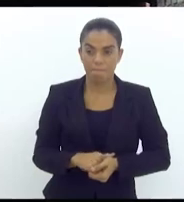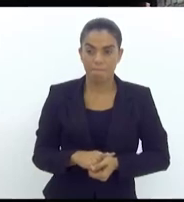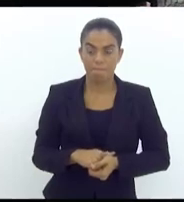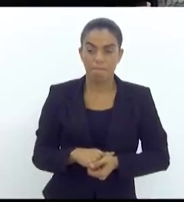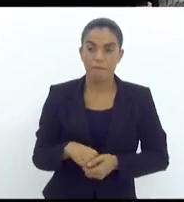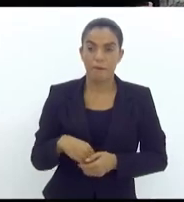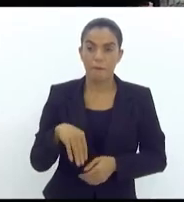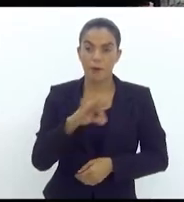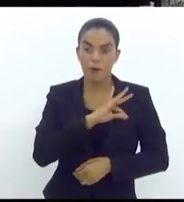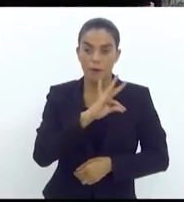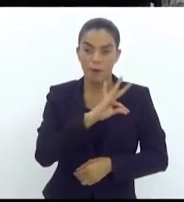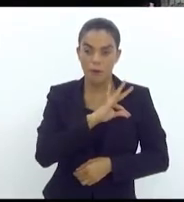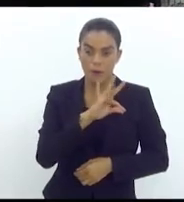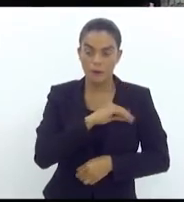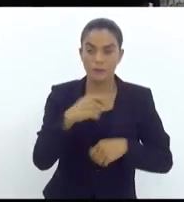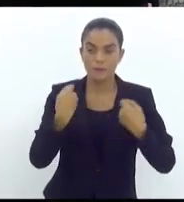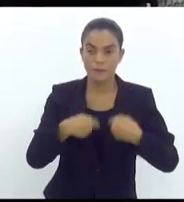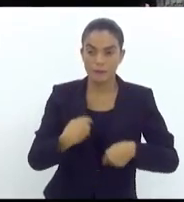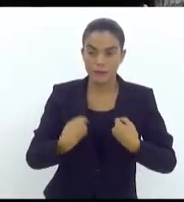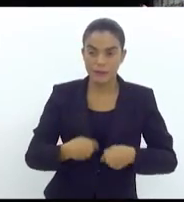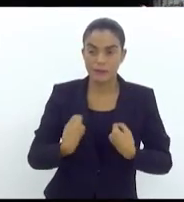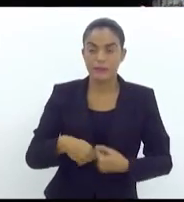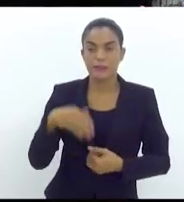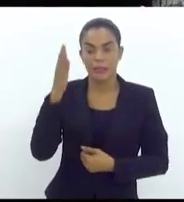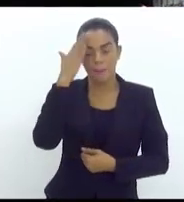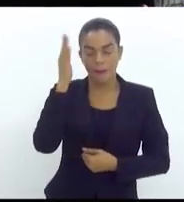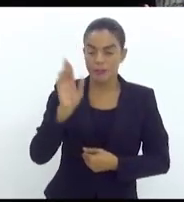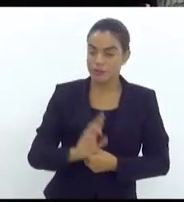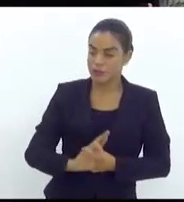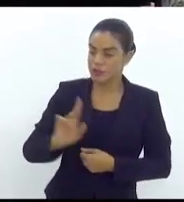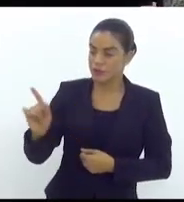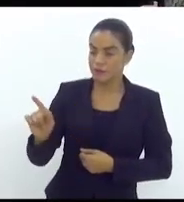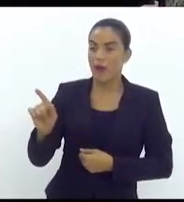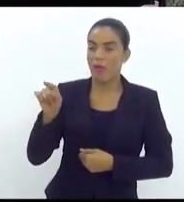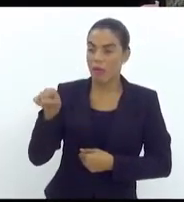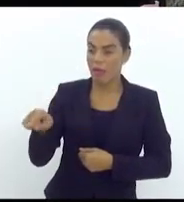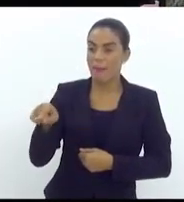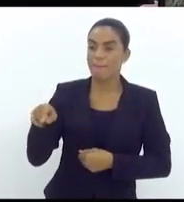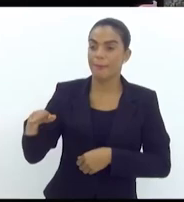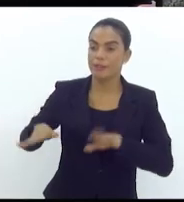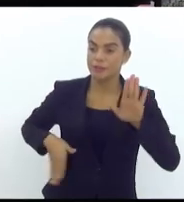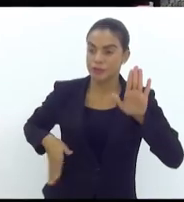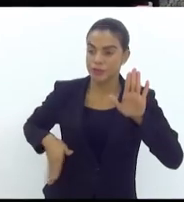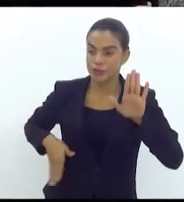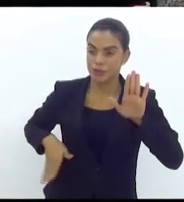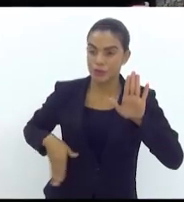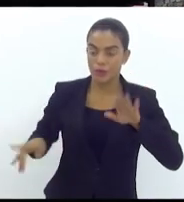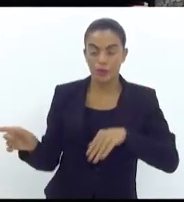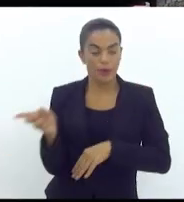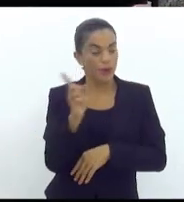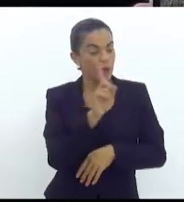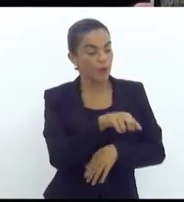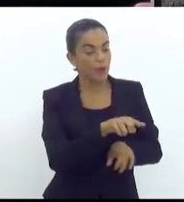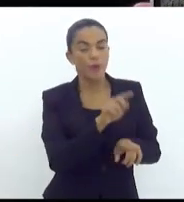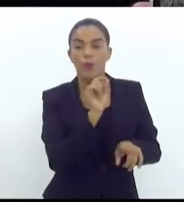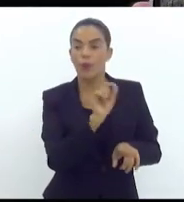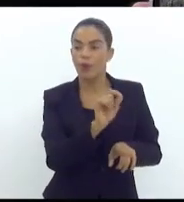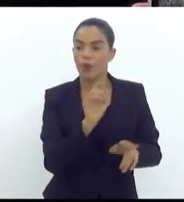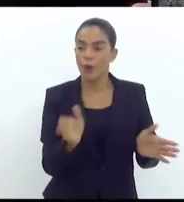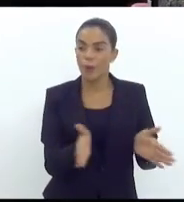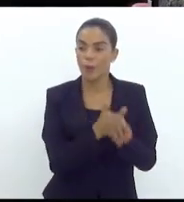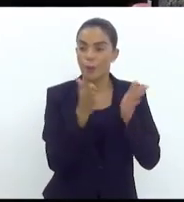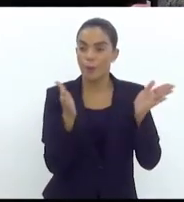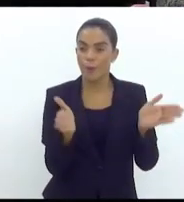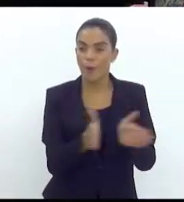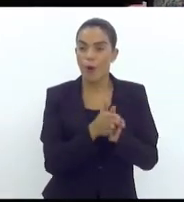polícia tem que saber diferenciar O que é um bandido e o que é um